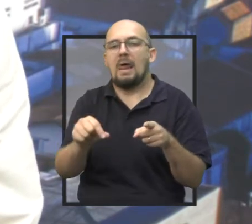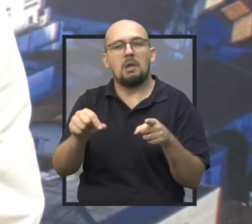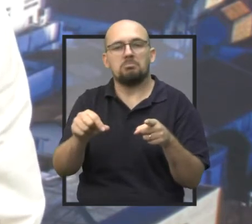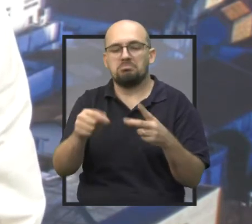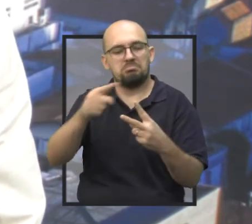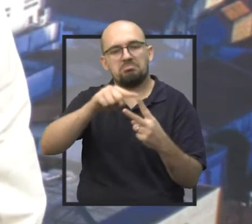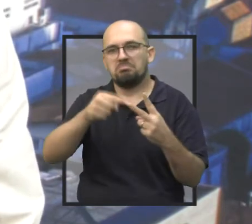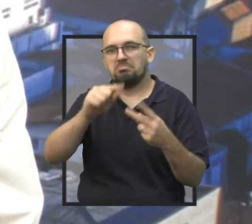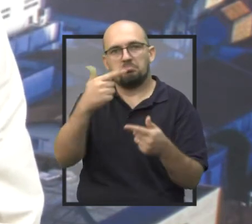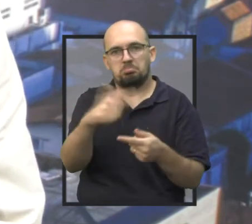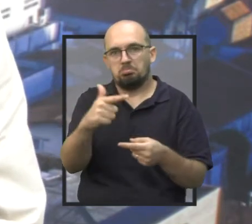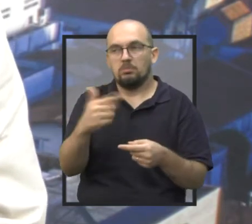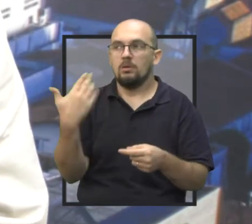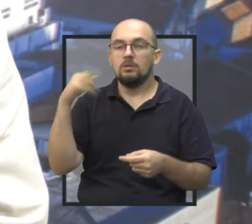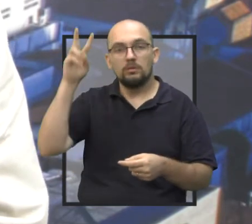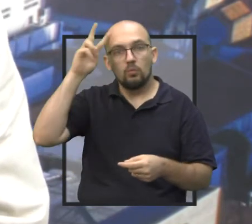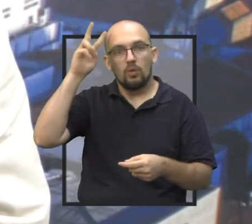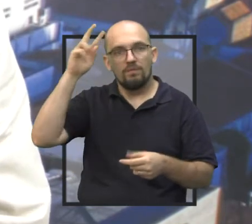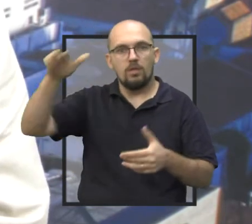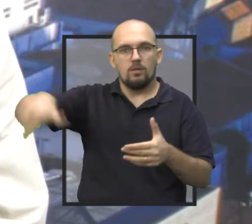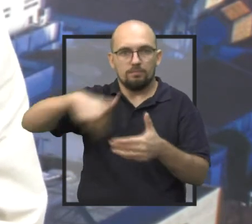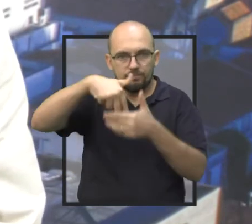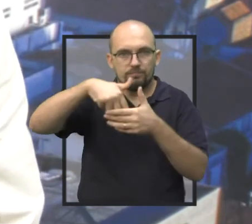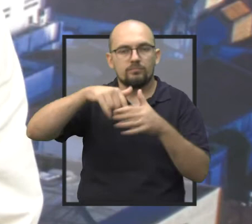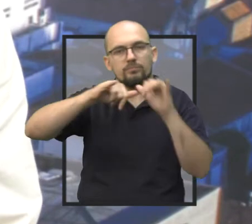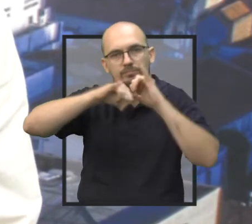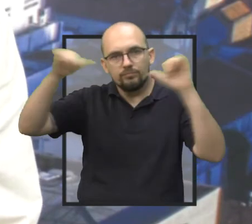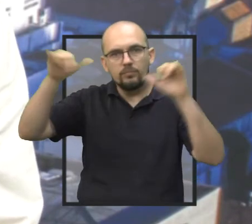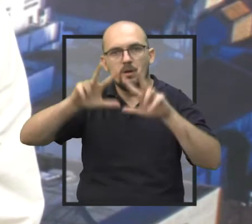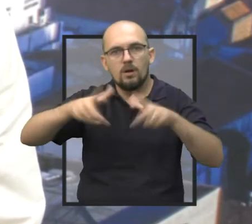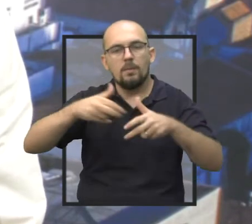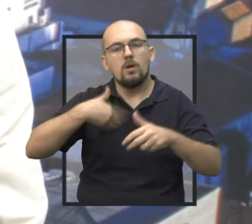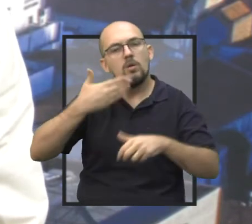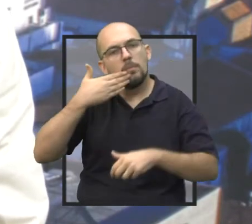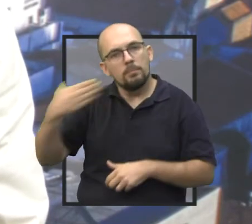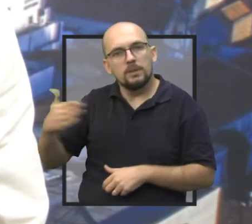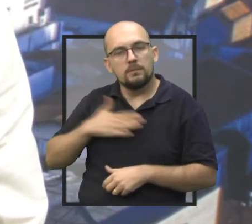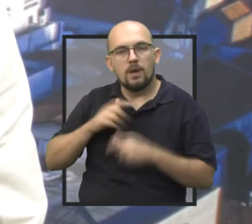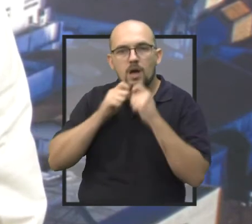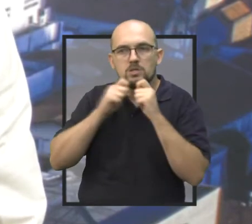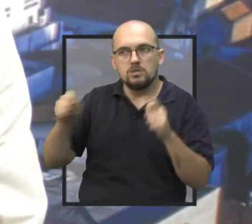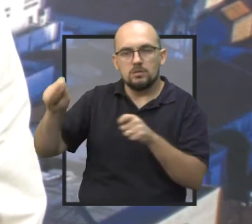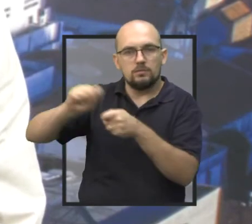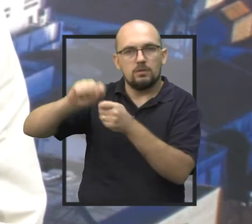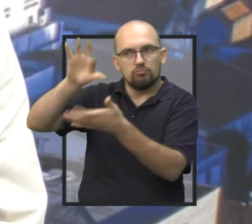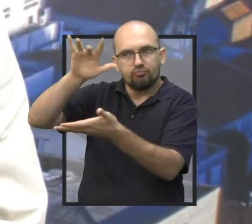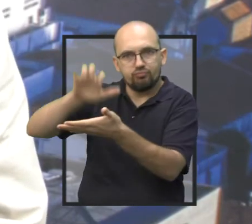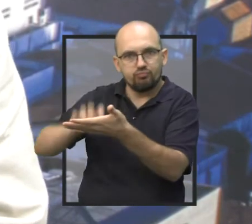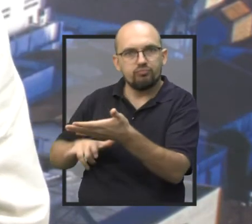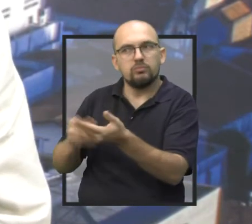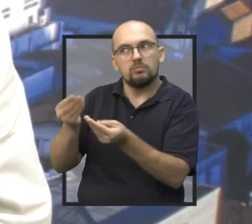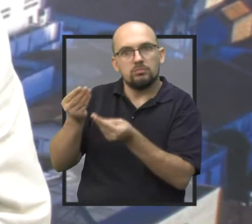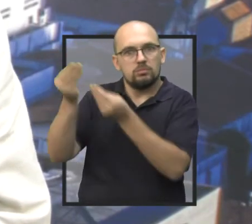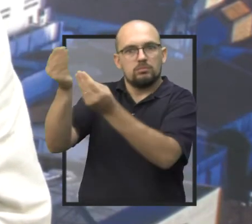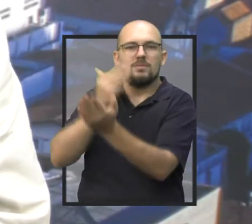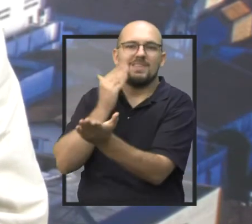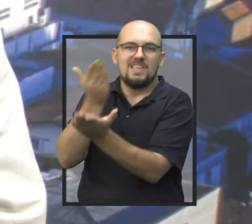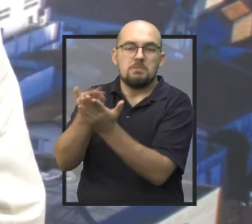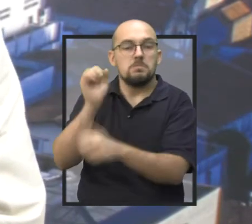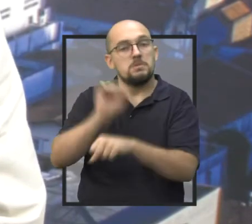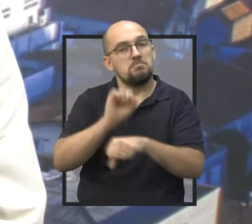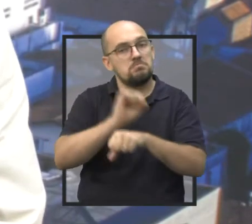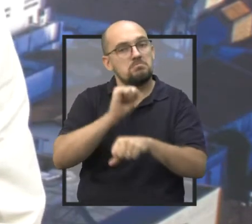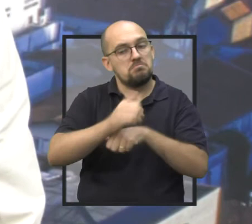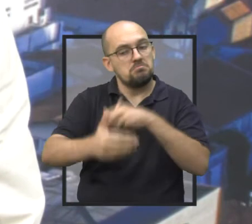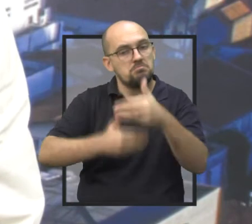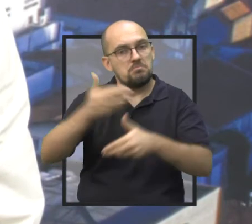eu fiz um comentário na tribuna da Câmara e pedi para que o meu assessor fizesse um requerimento, que ainda estou para receber a